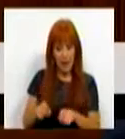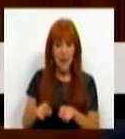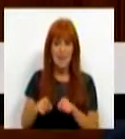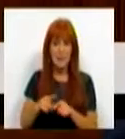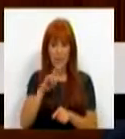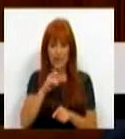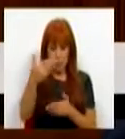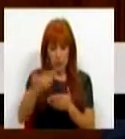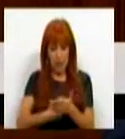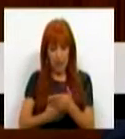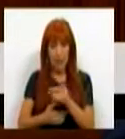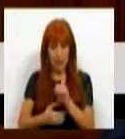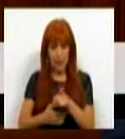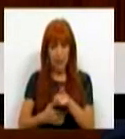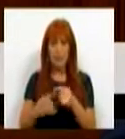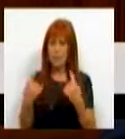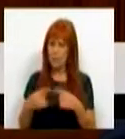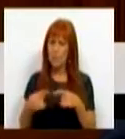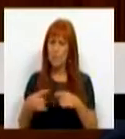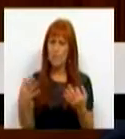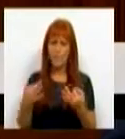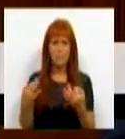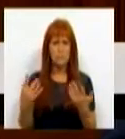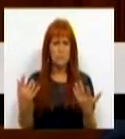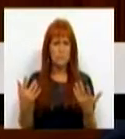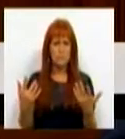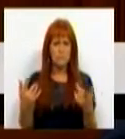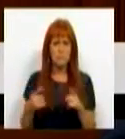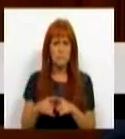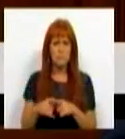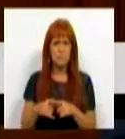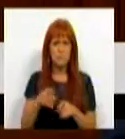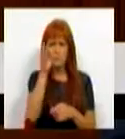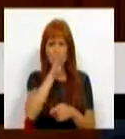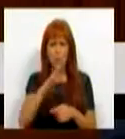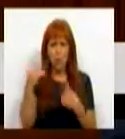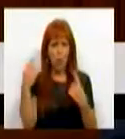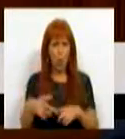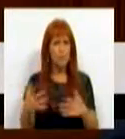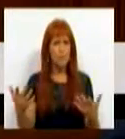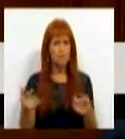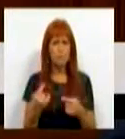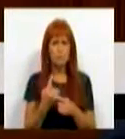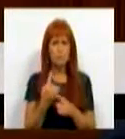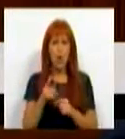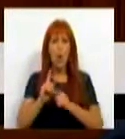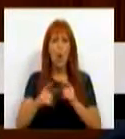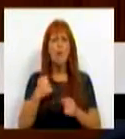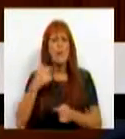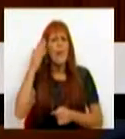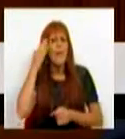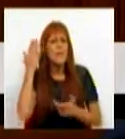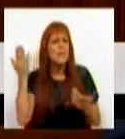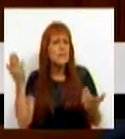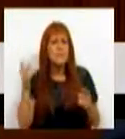Nesse aviso, houve, de facto, a implementação de aquilo que se